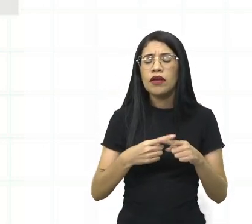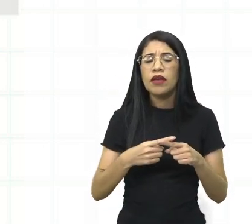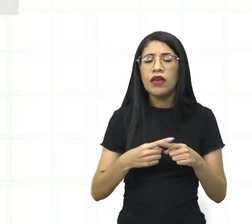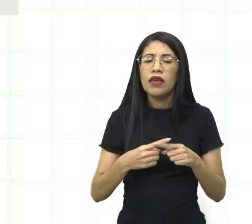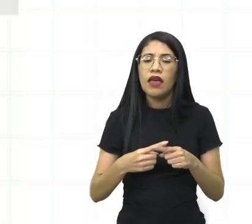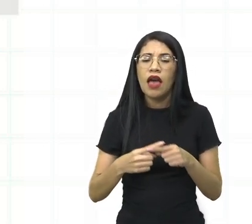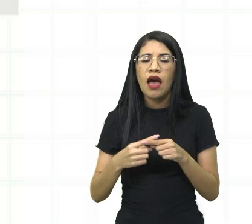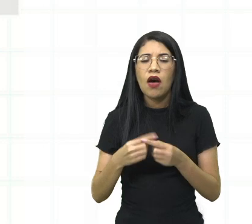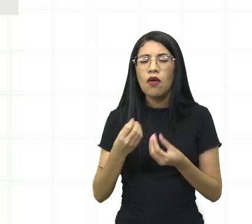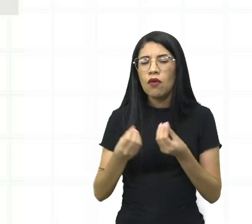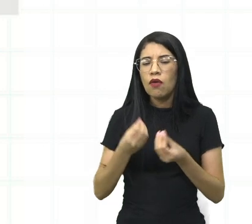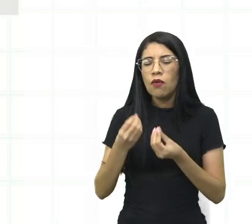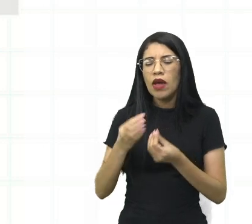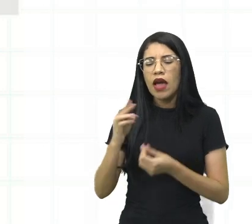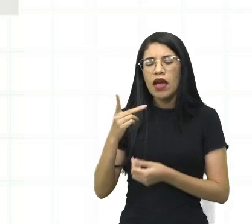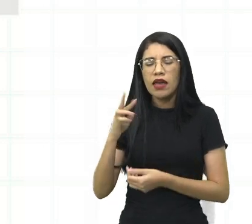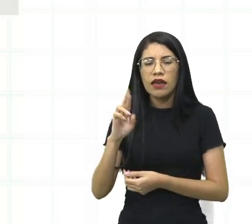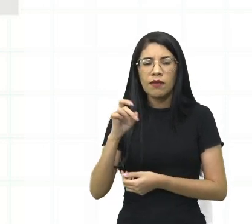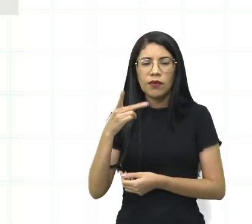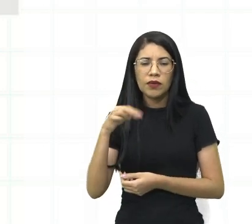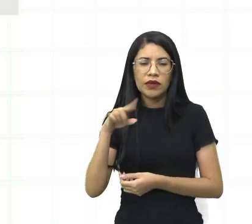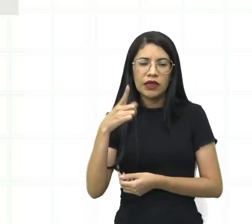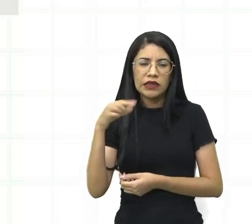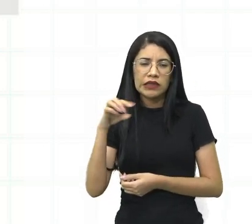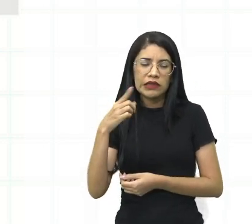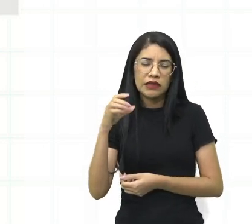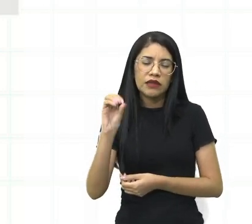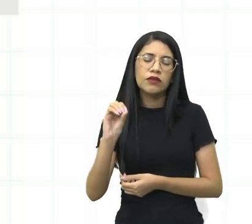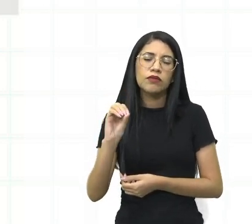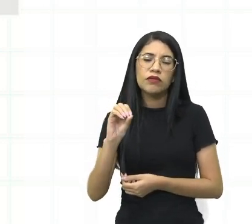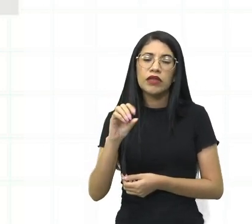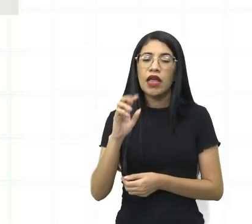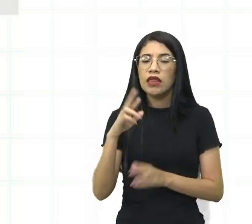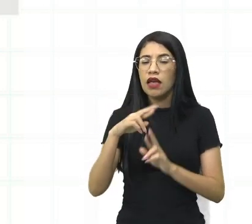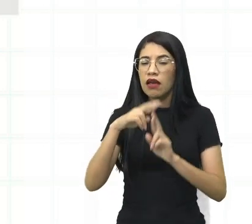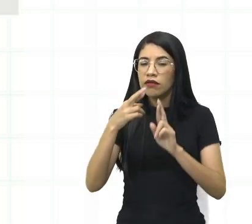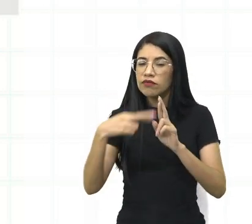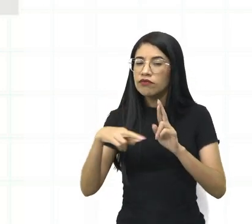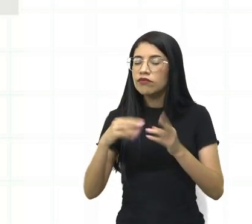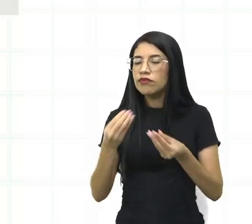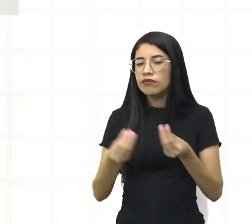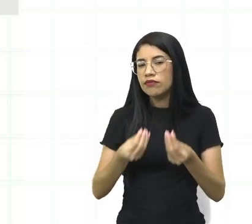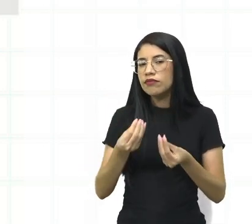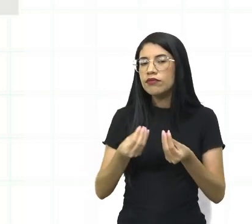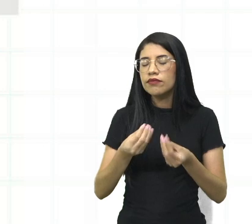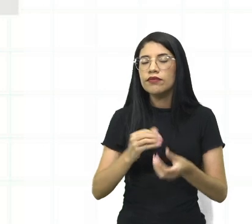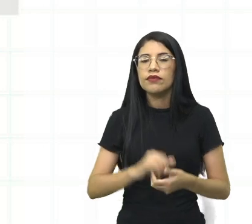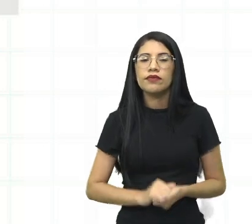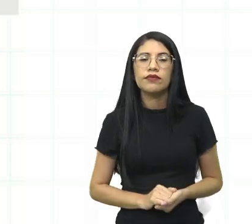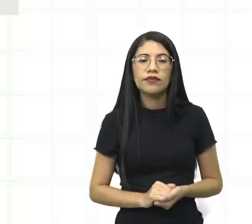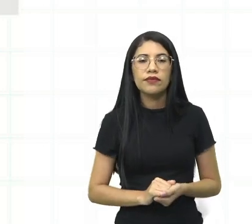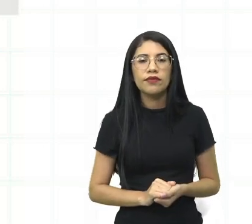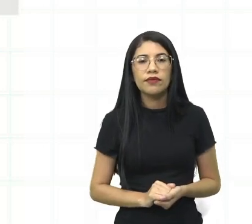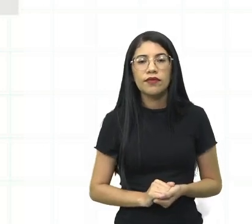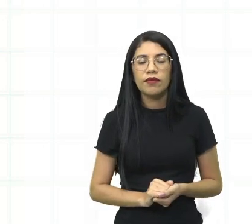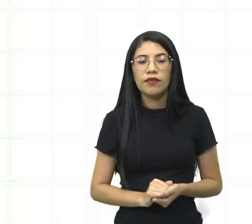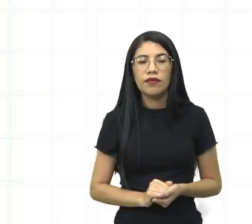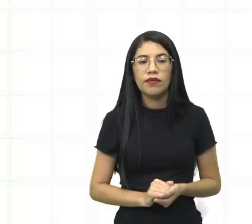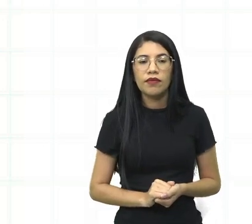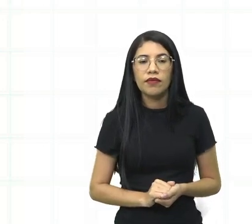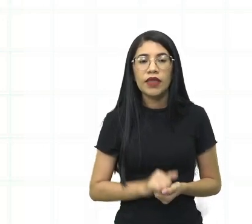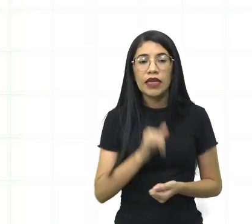reputação da Riachuelo, que a Riachuelo tem uma boa reputação. Então ela está confiando nisso. Certo? Vamos para mais